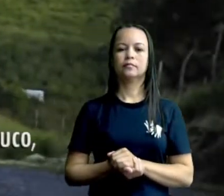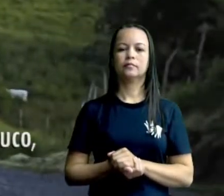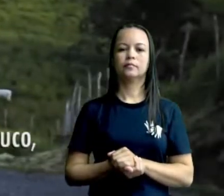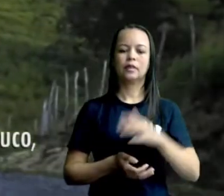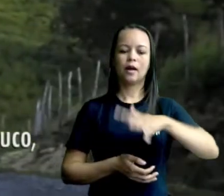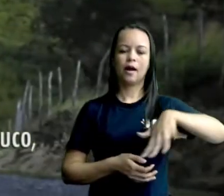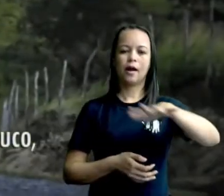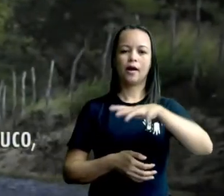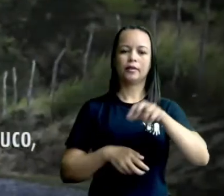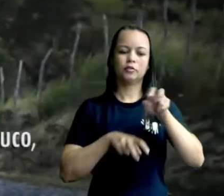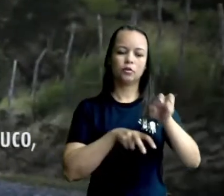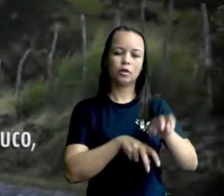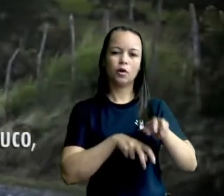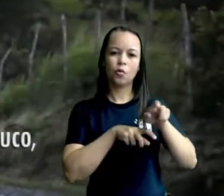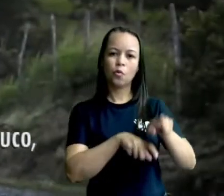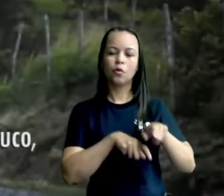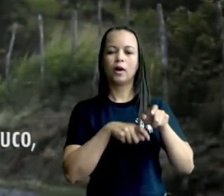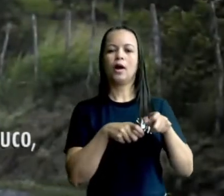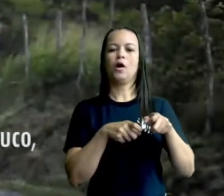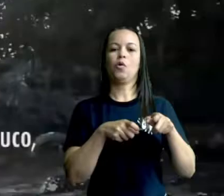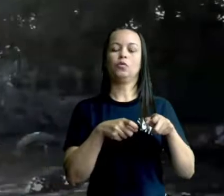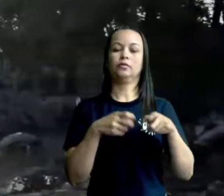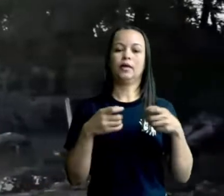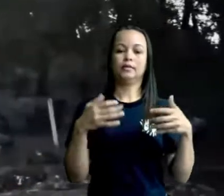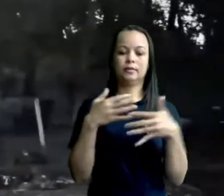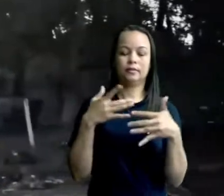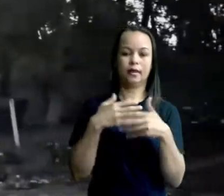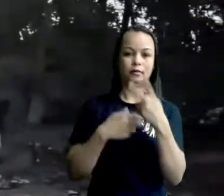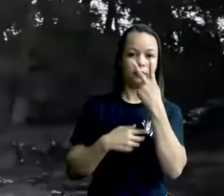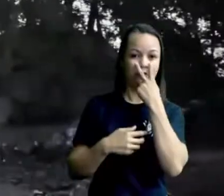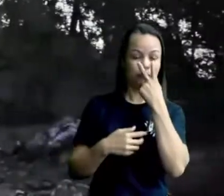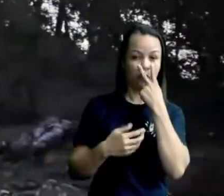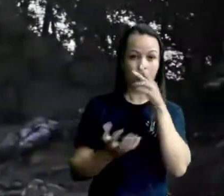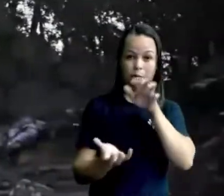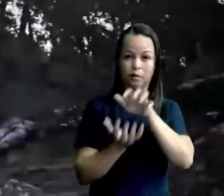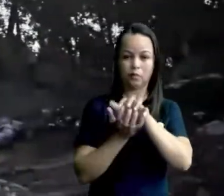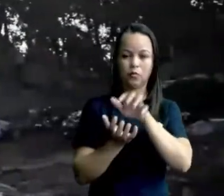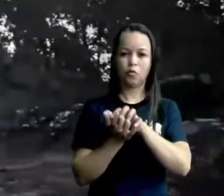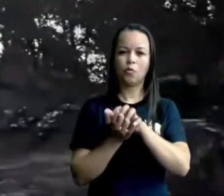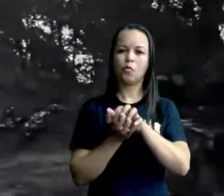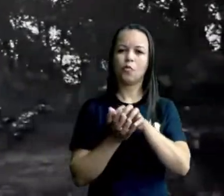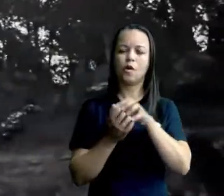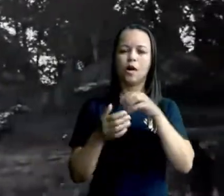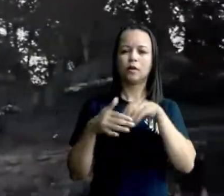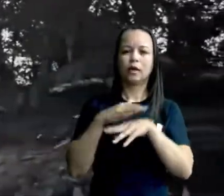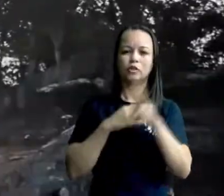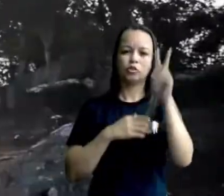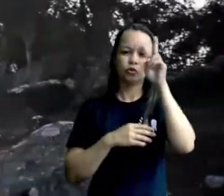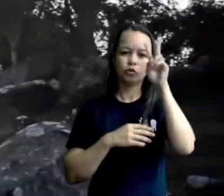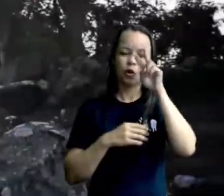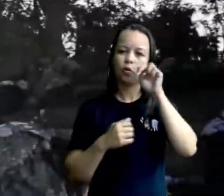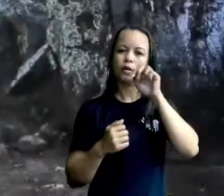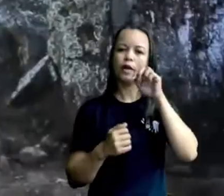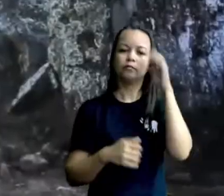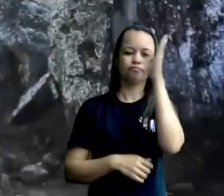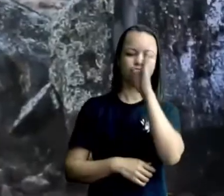Área da zona rural da Vitória de Santo Antão, Pernambuco, guarda importante parte da história do Brasil.